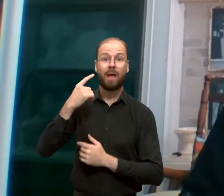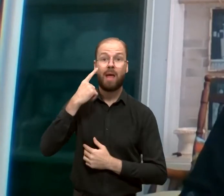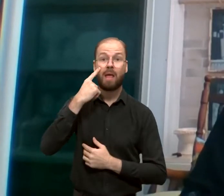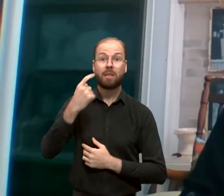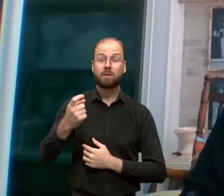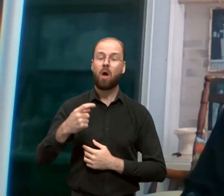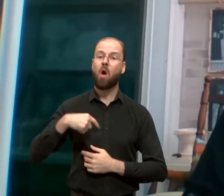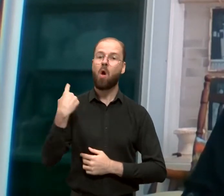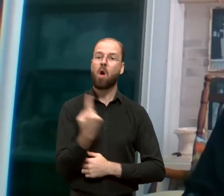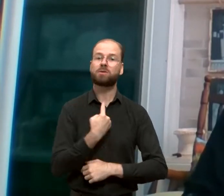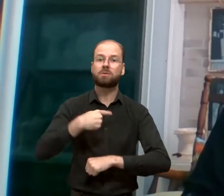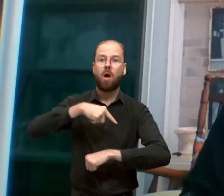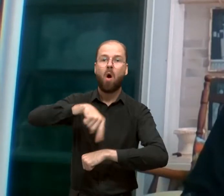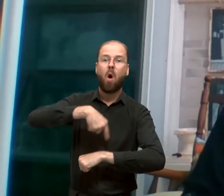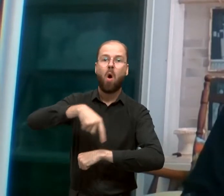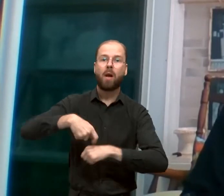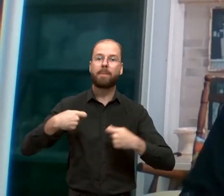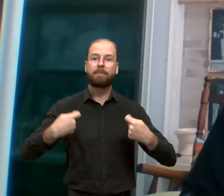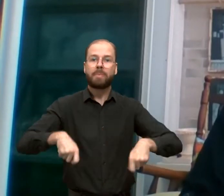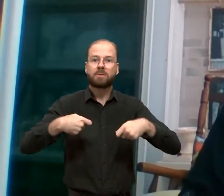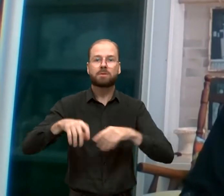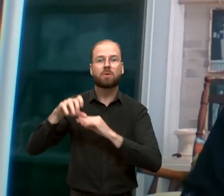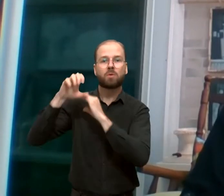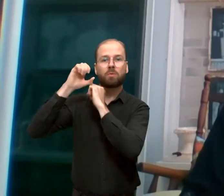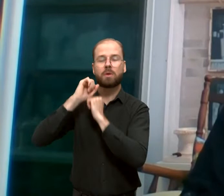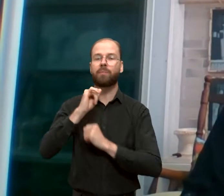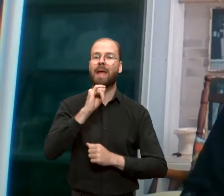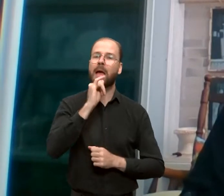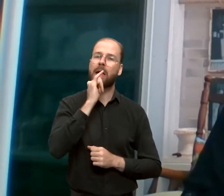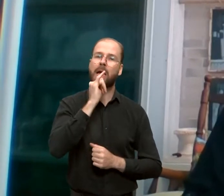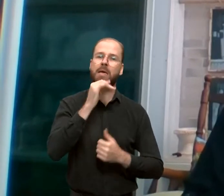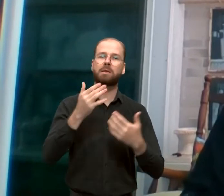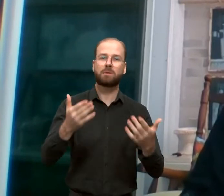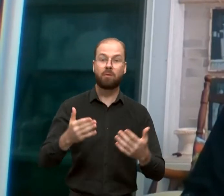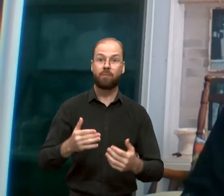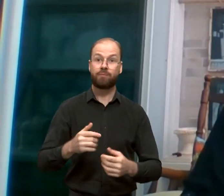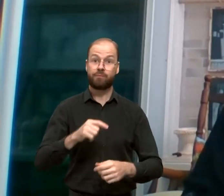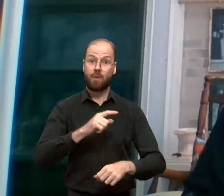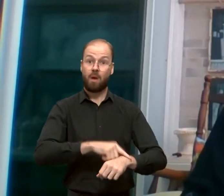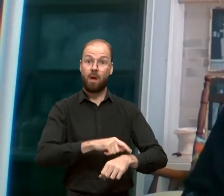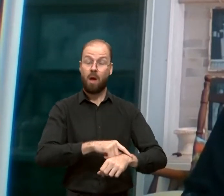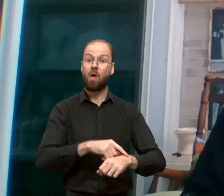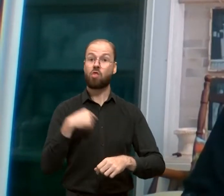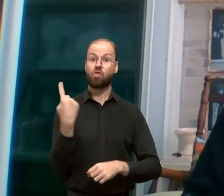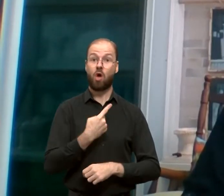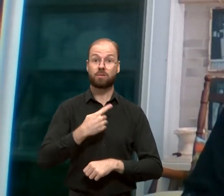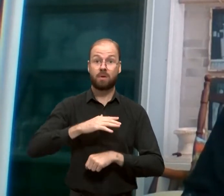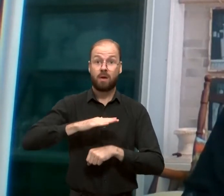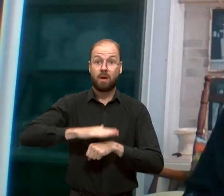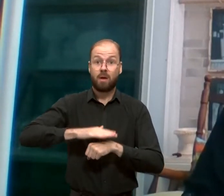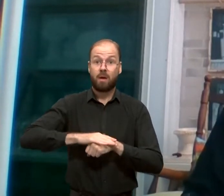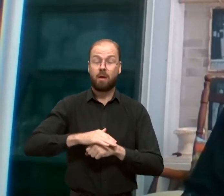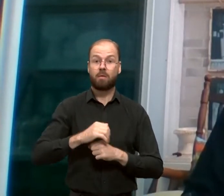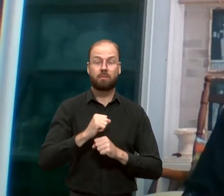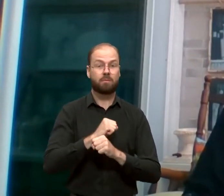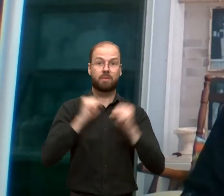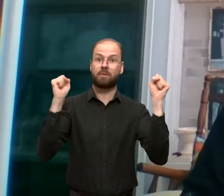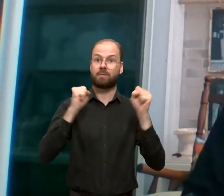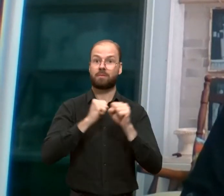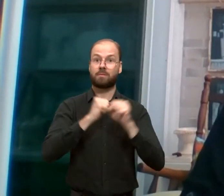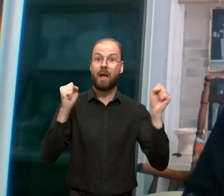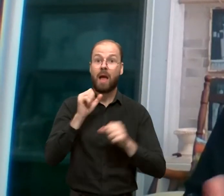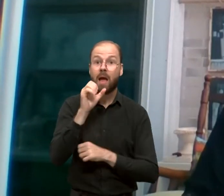dessas medidas de higiene do sono, é a gente ter o despertar espontâneo aos finais de semana e nas